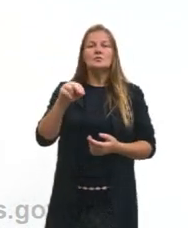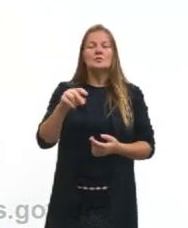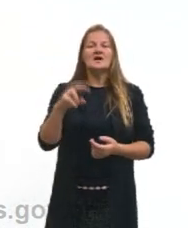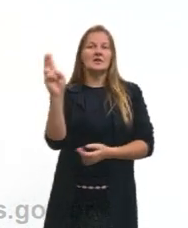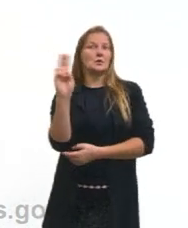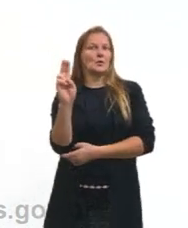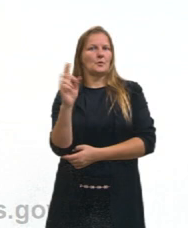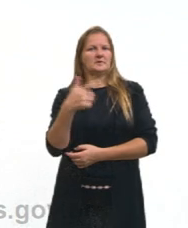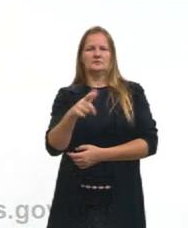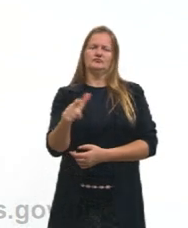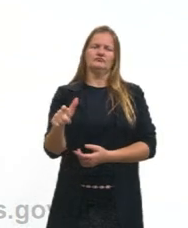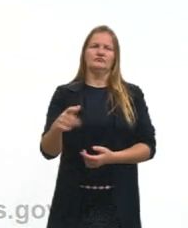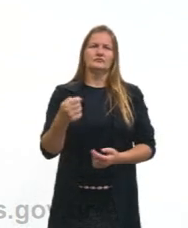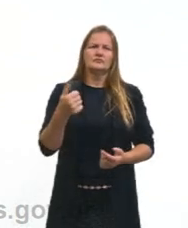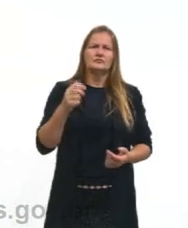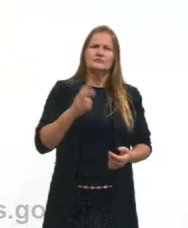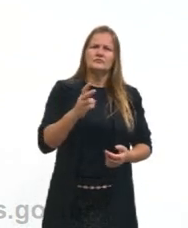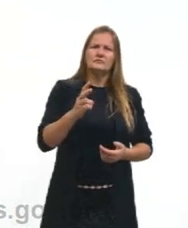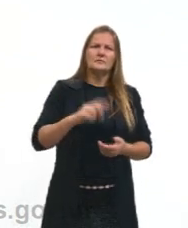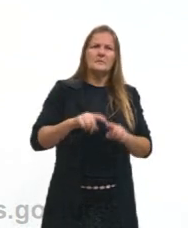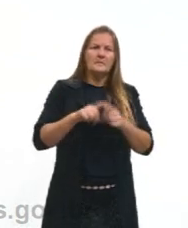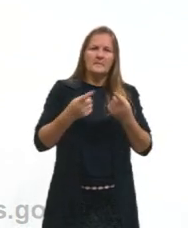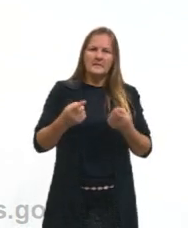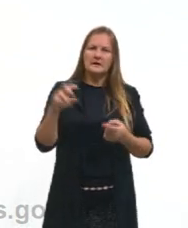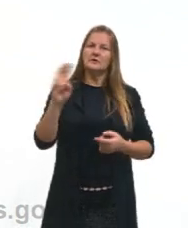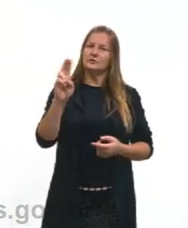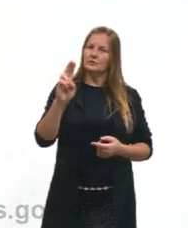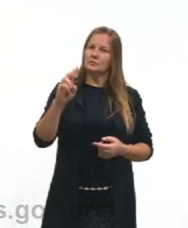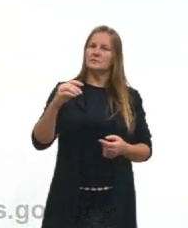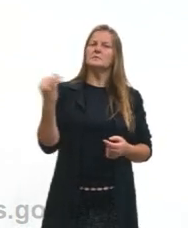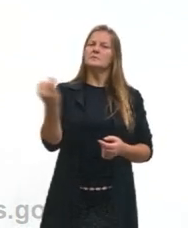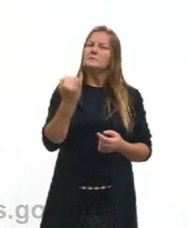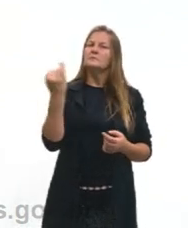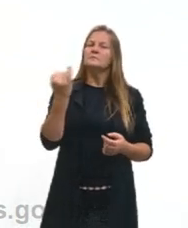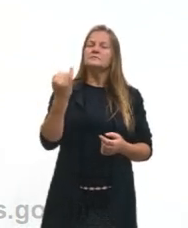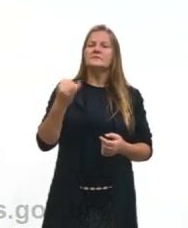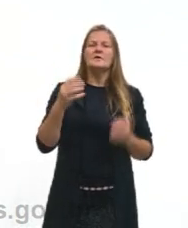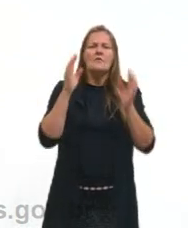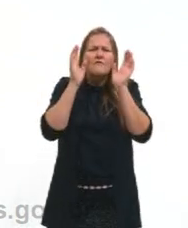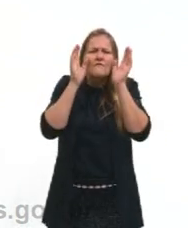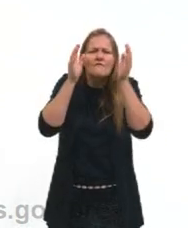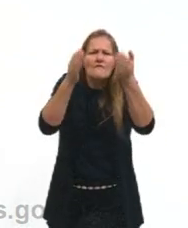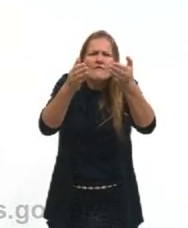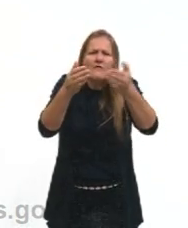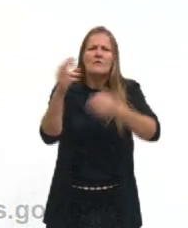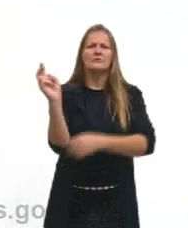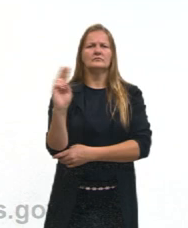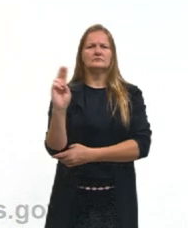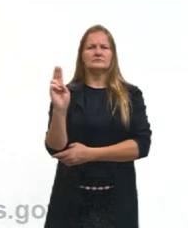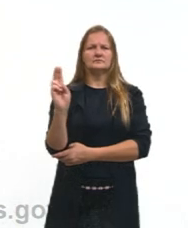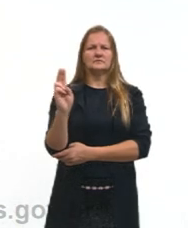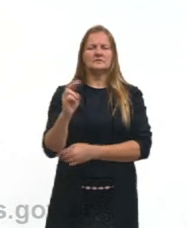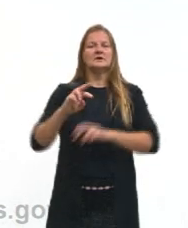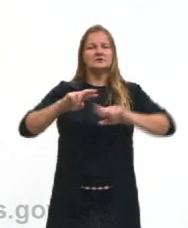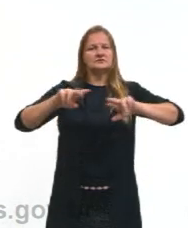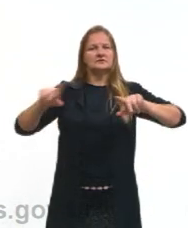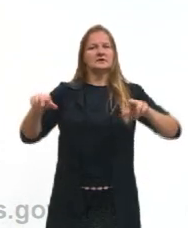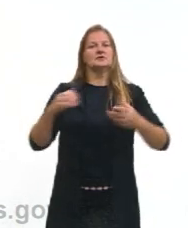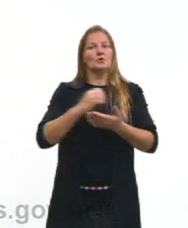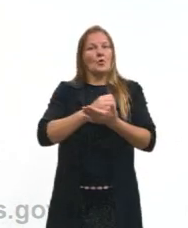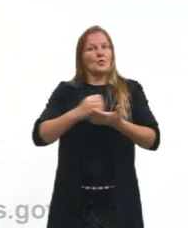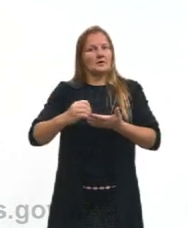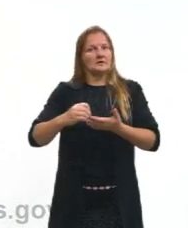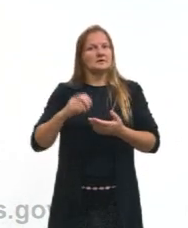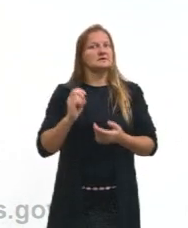nomenclatura Claro que pode cair em potência de nomenclatura Mas hoje nós não vamos focar ela vem com altura diferente das funções orgânicas